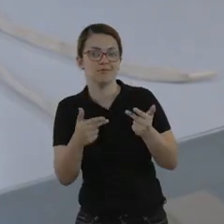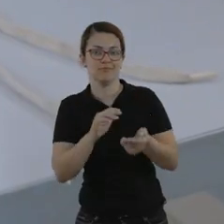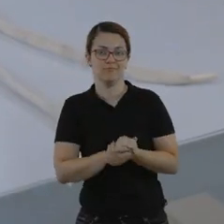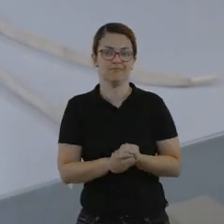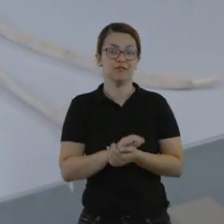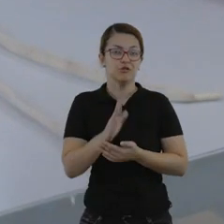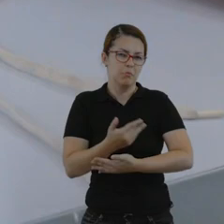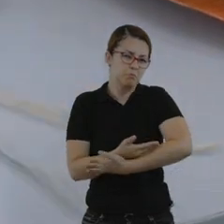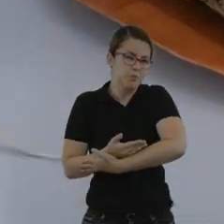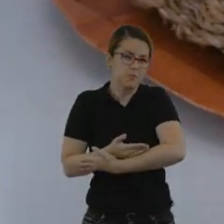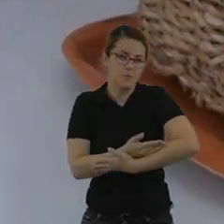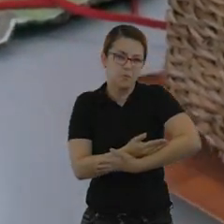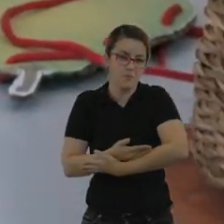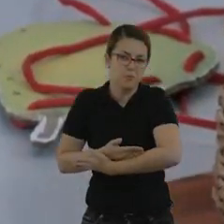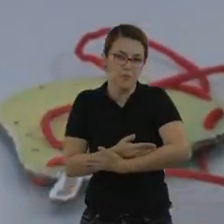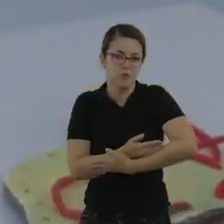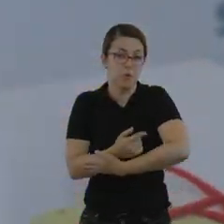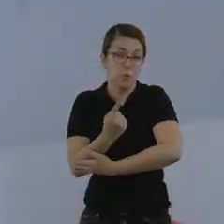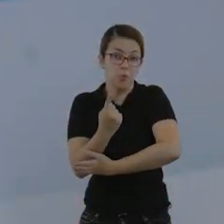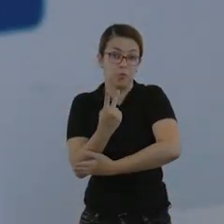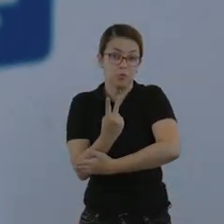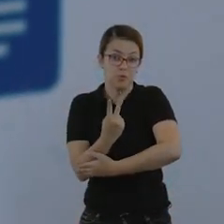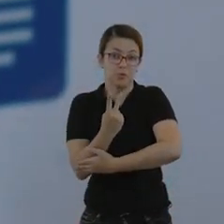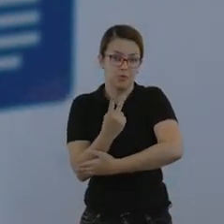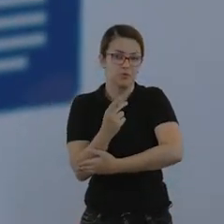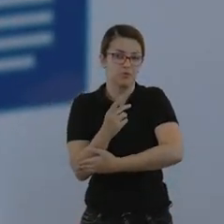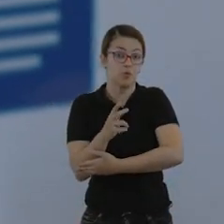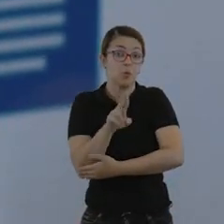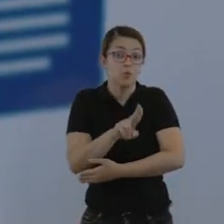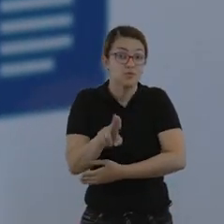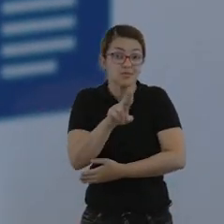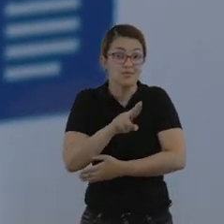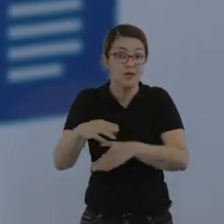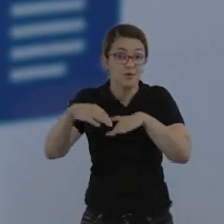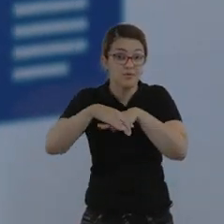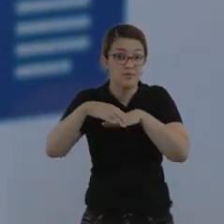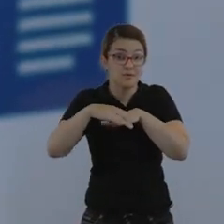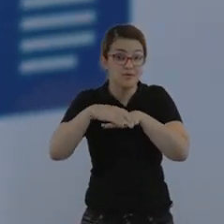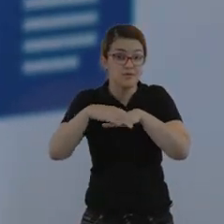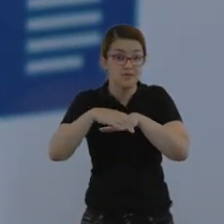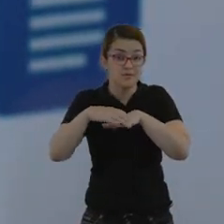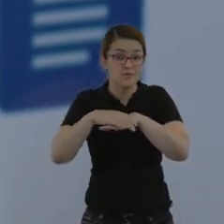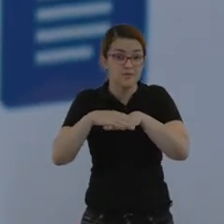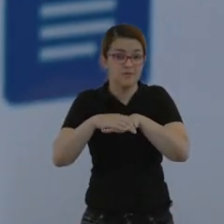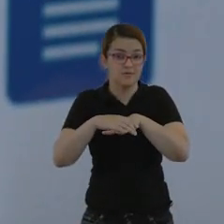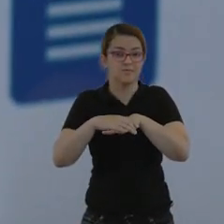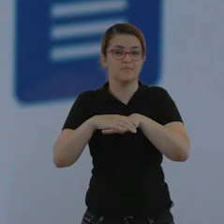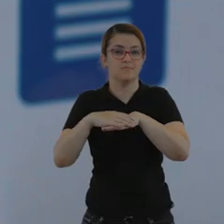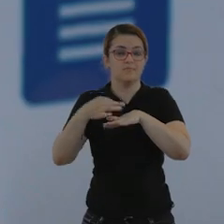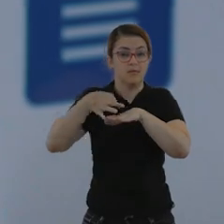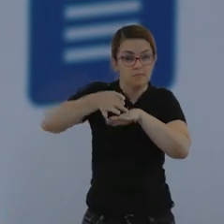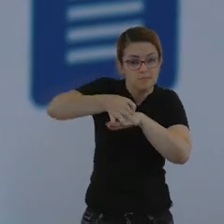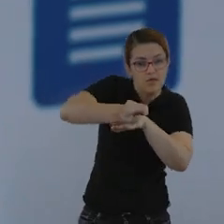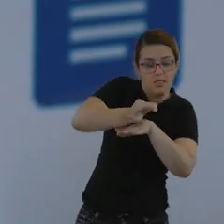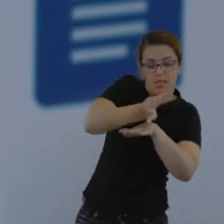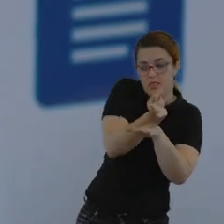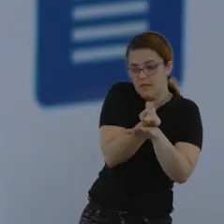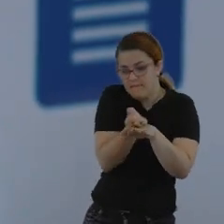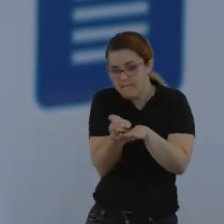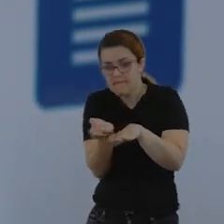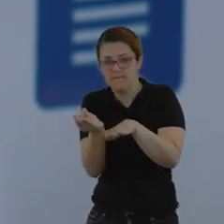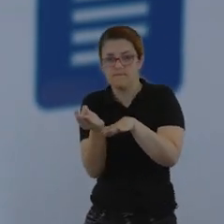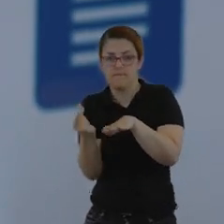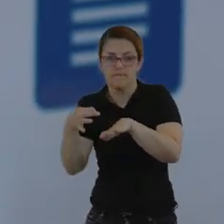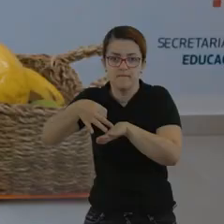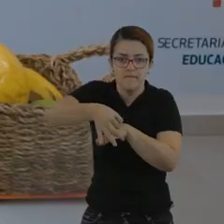E para as crianças de berçário 1 e 2, você pode usar o próprio tênis deles. Deixa higienizadinho, limpinho e deixa ele passar. A importância